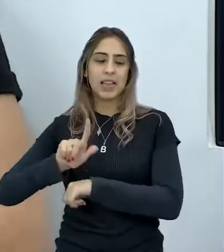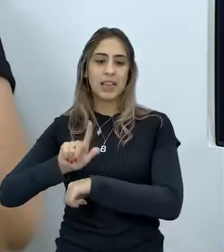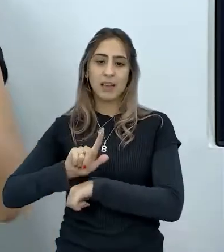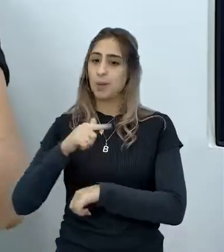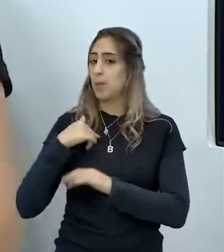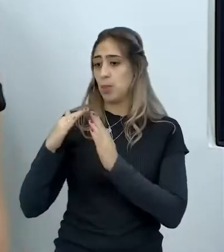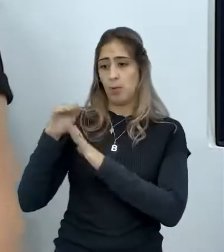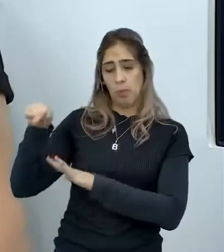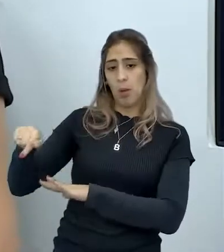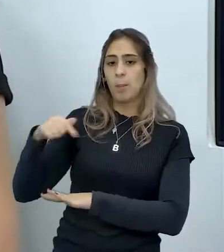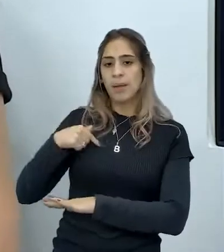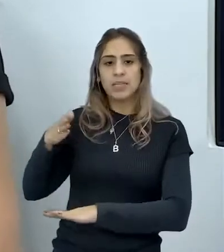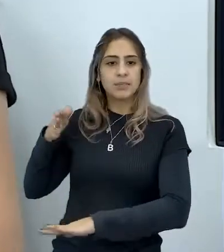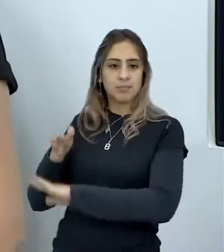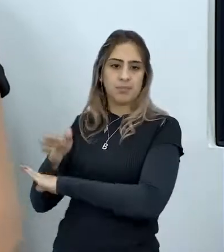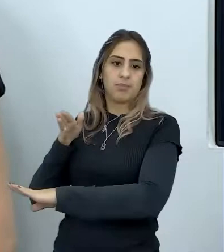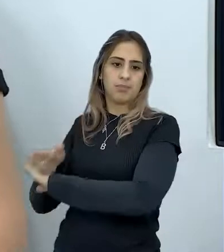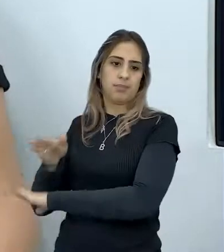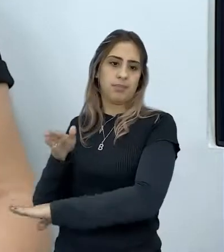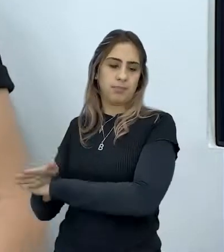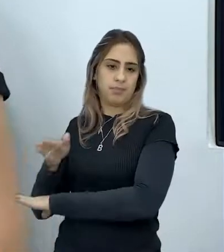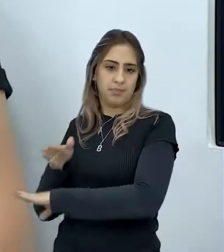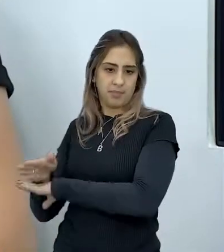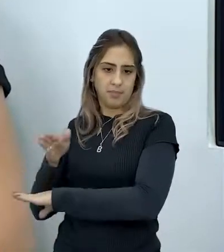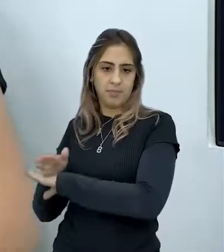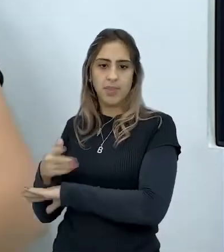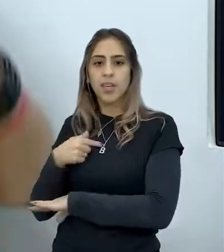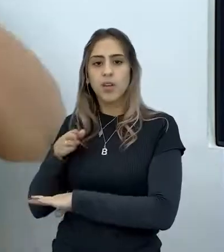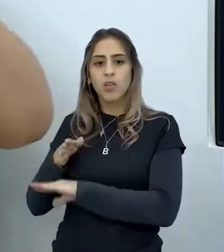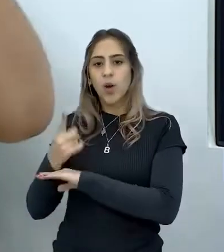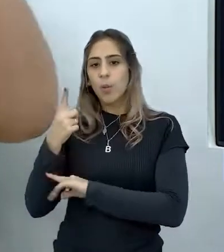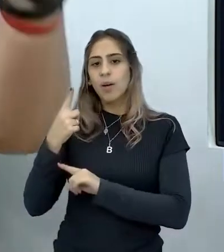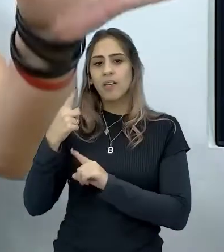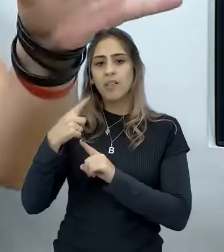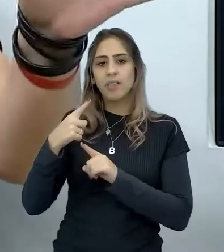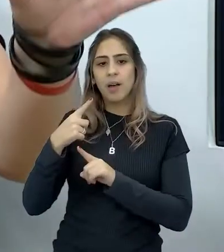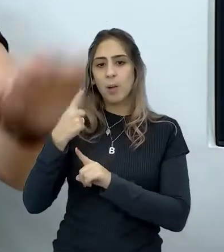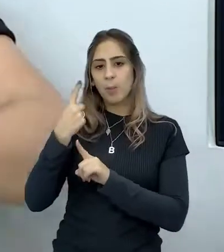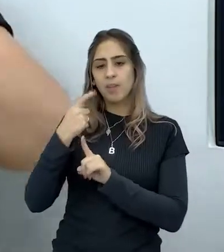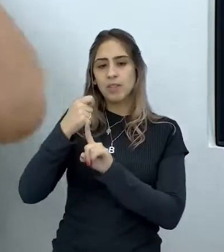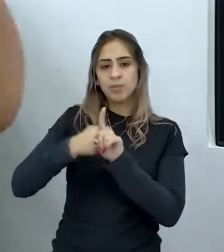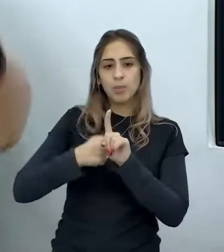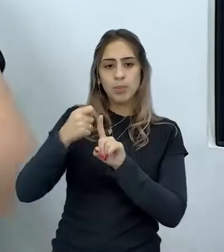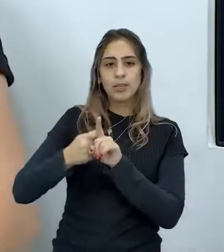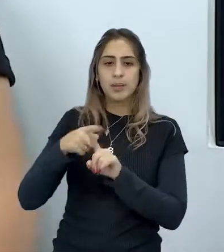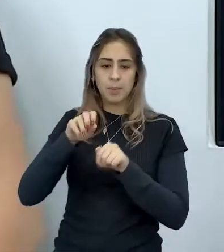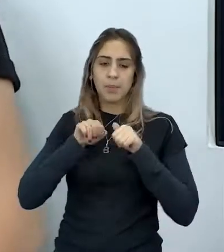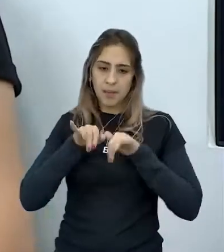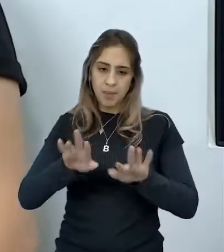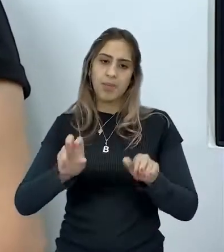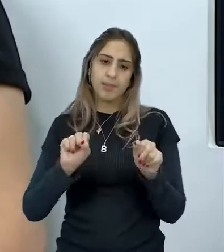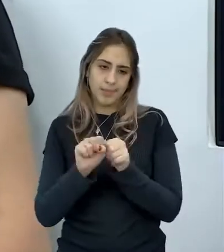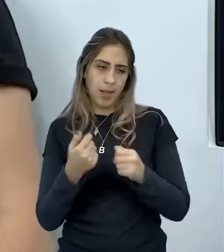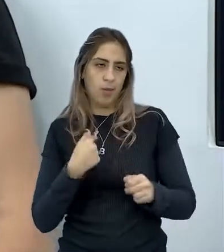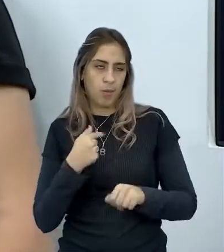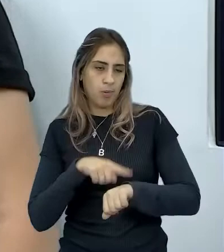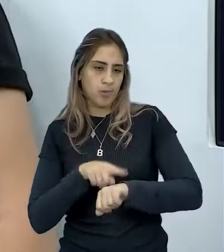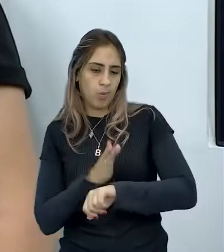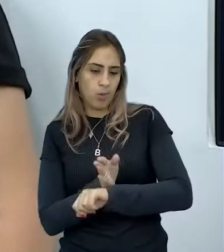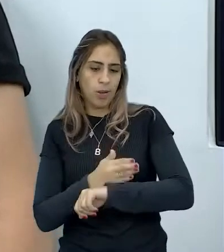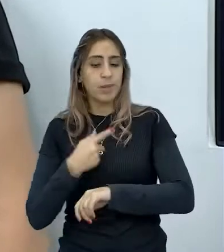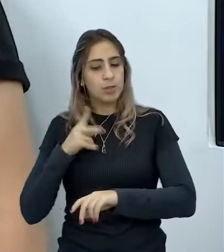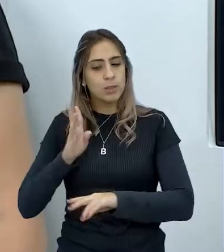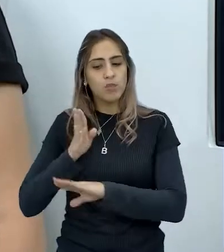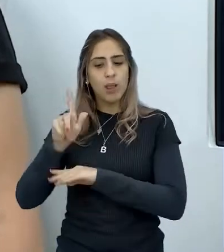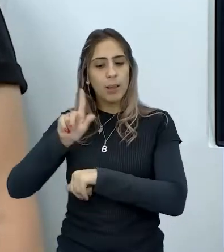lá, mas sou uma frequentadora ávida, pelo menos eu tento ir uma vez por mês. Pandemia meio que estragou meus cronogramas, mas eu tendo aí uma vez por mês